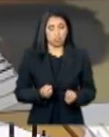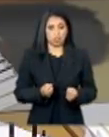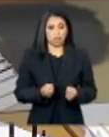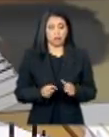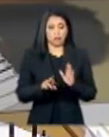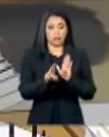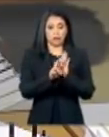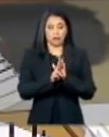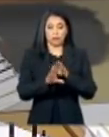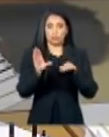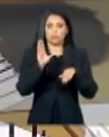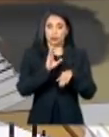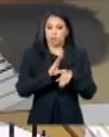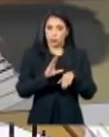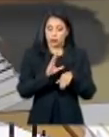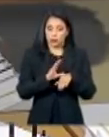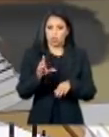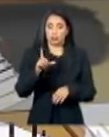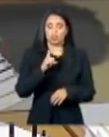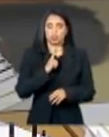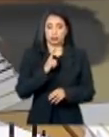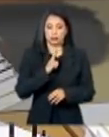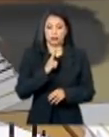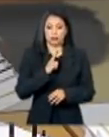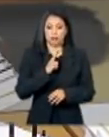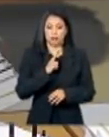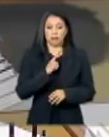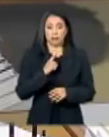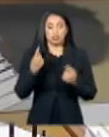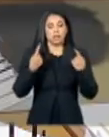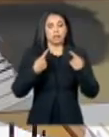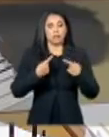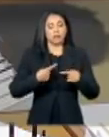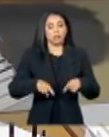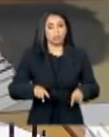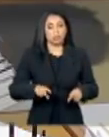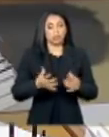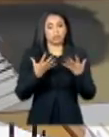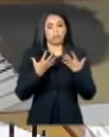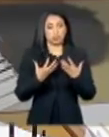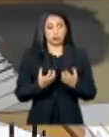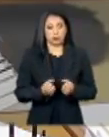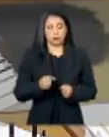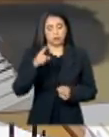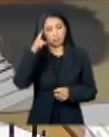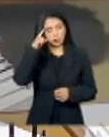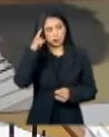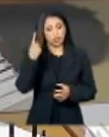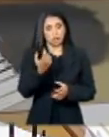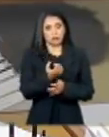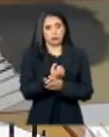quando se tem o indeferimento da ordem em um mandado de segurança